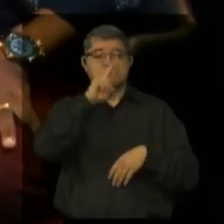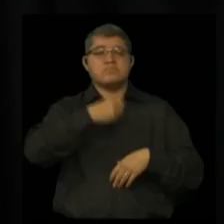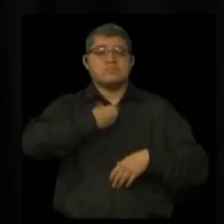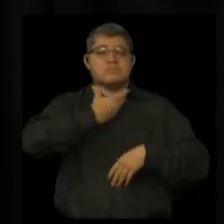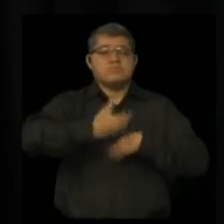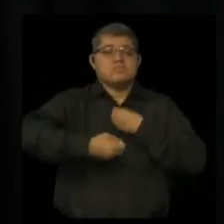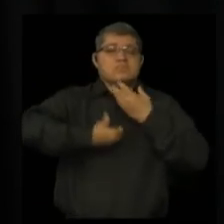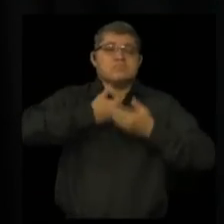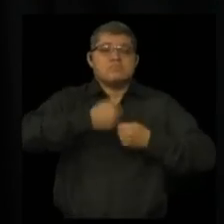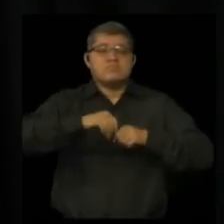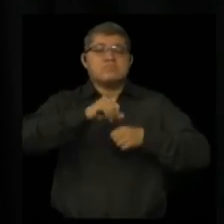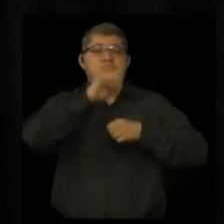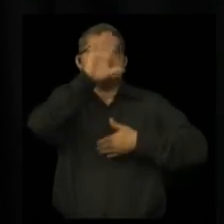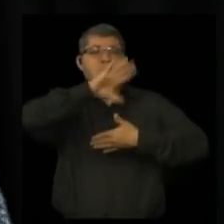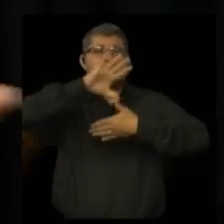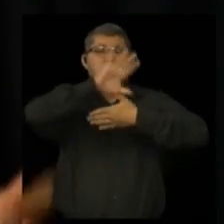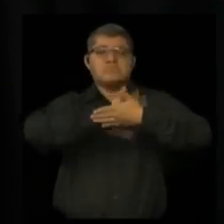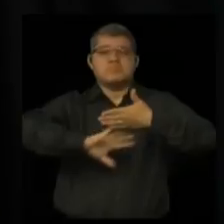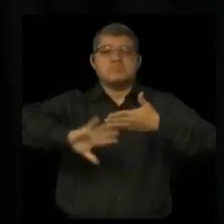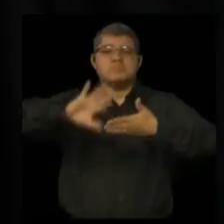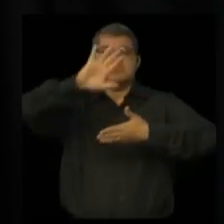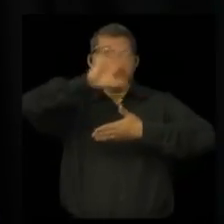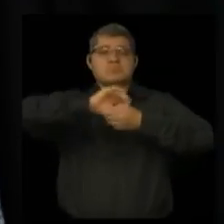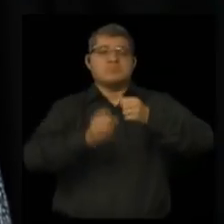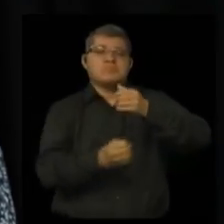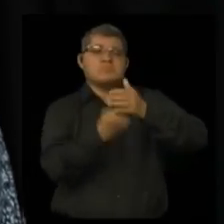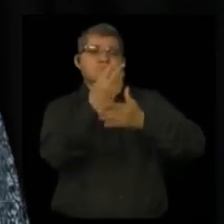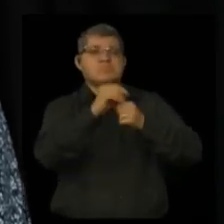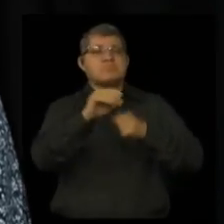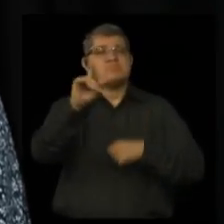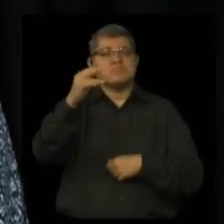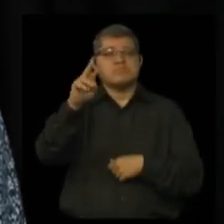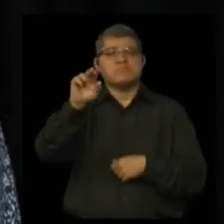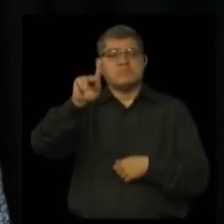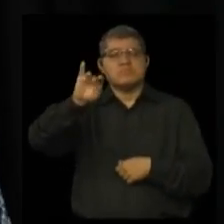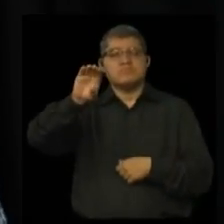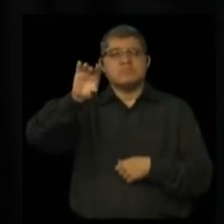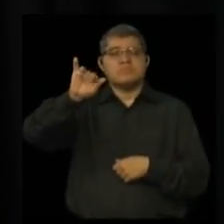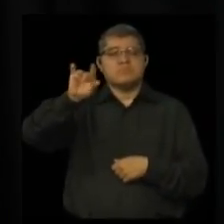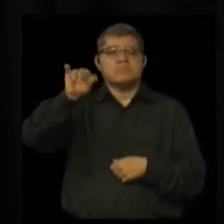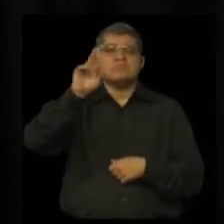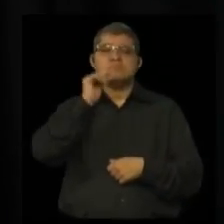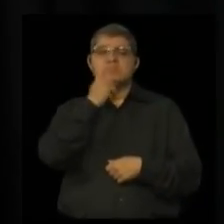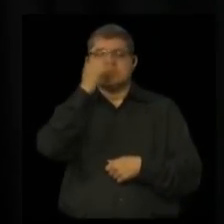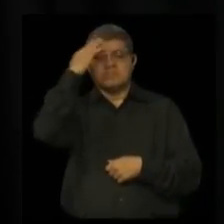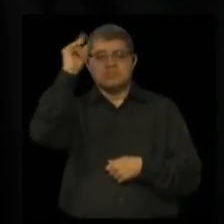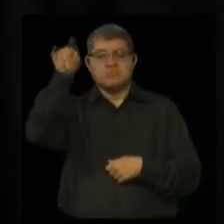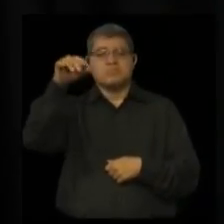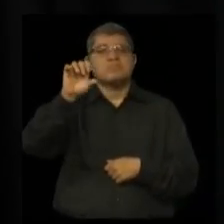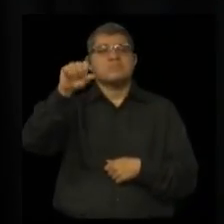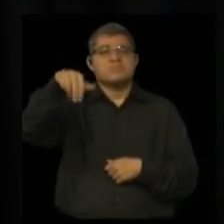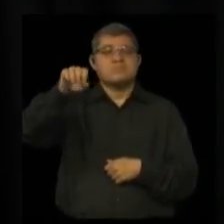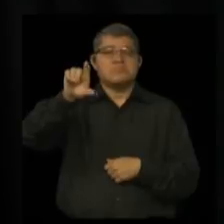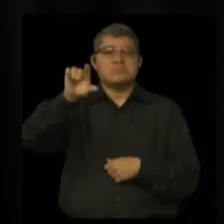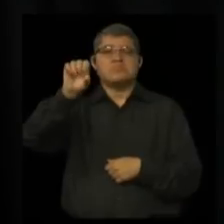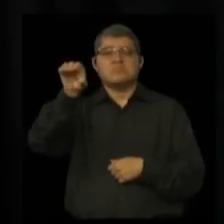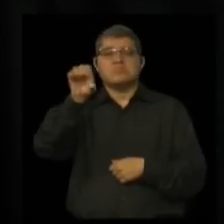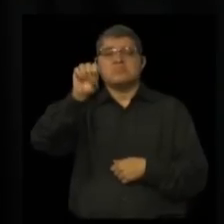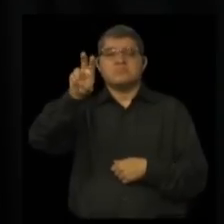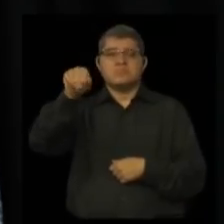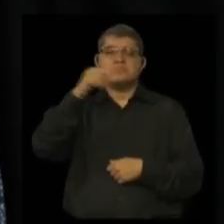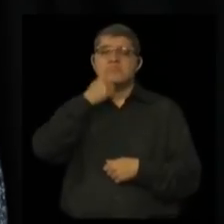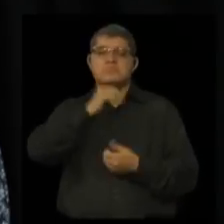da Latinoamérica, né, que é um dos criadores da Tropicália, né, um poeta tropicalista. Nelson Fino, que é um